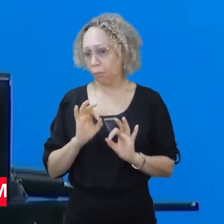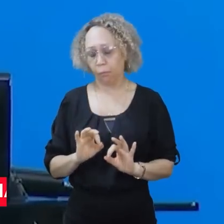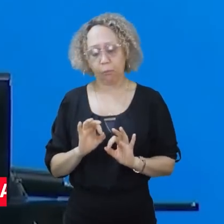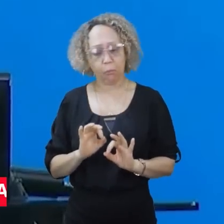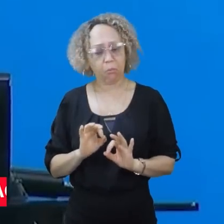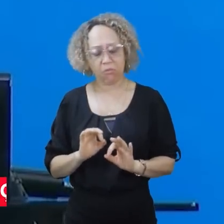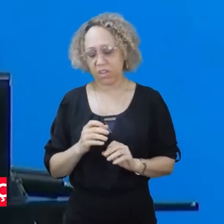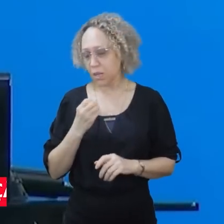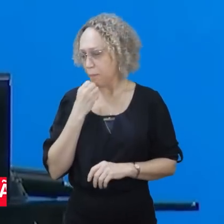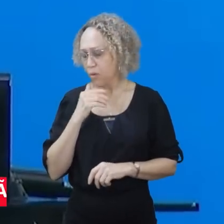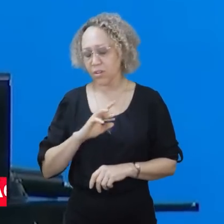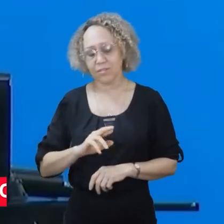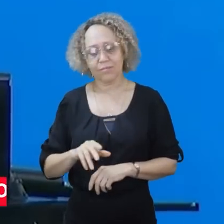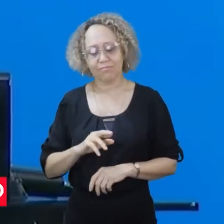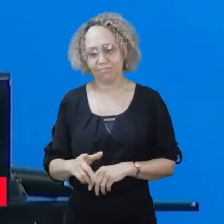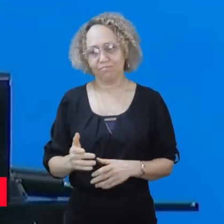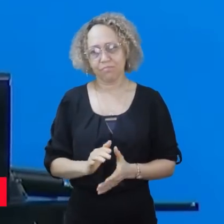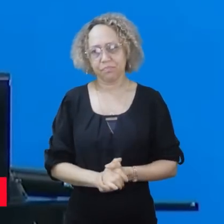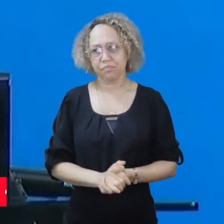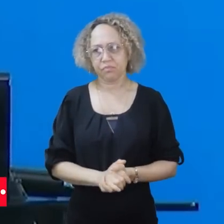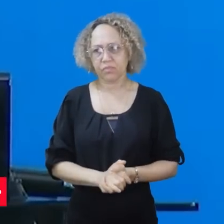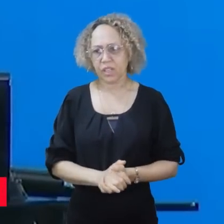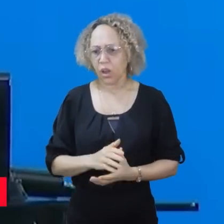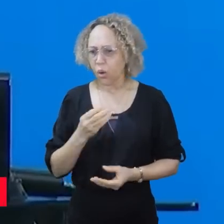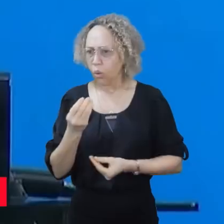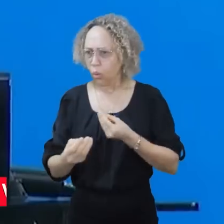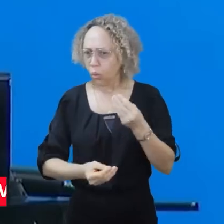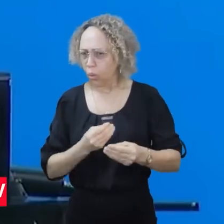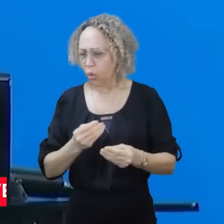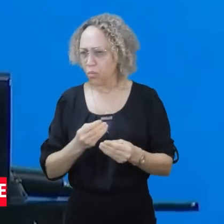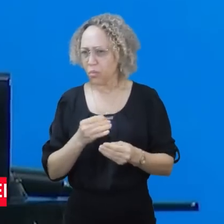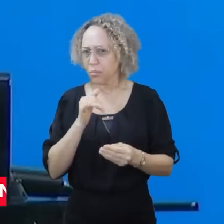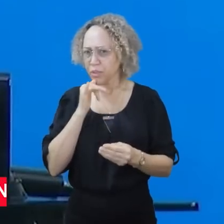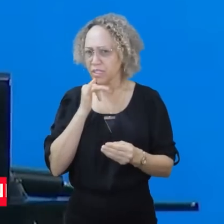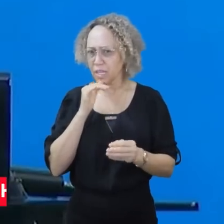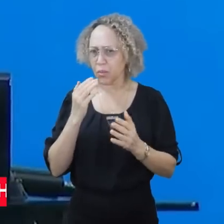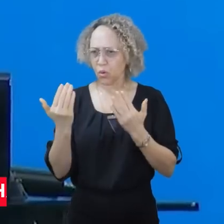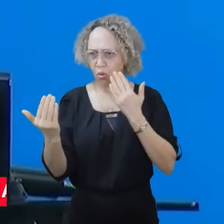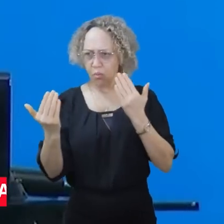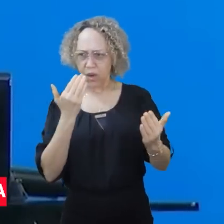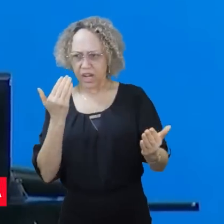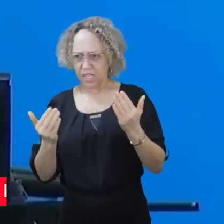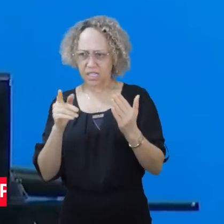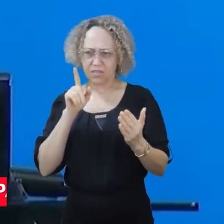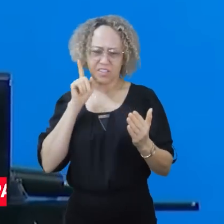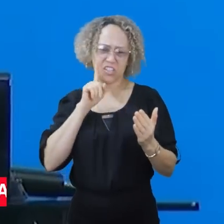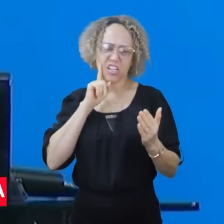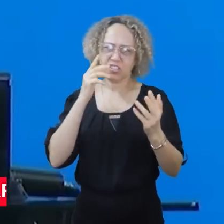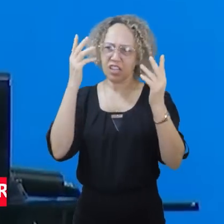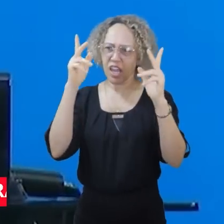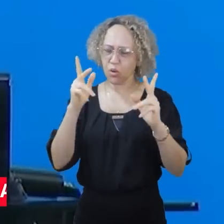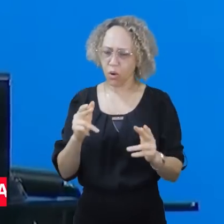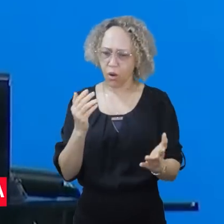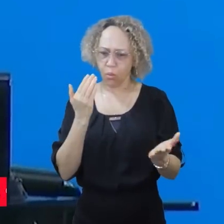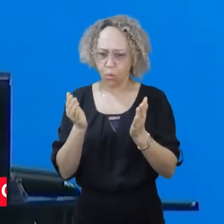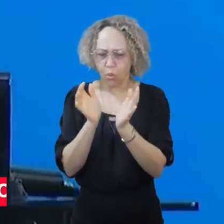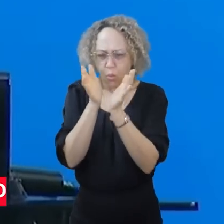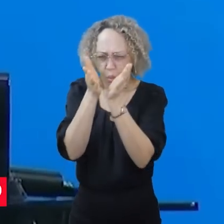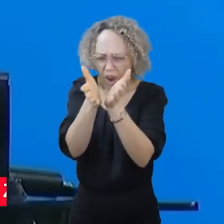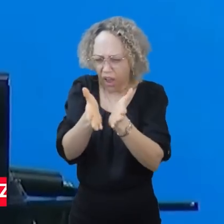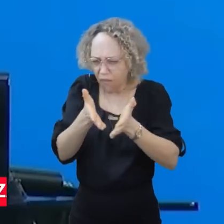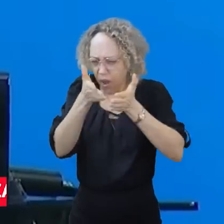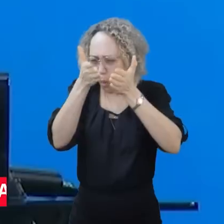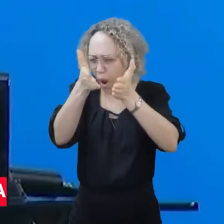Não vai dar certo. Ninguém pega um transatlântico daquele, carregado, e